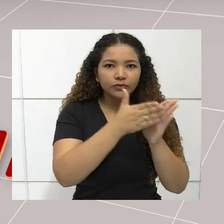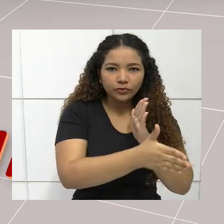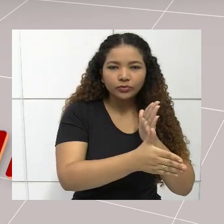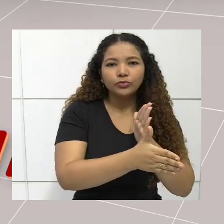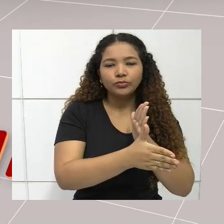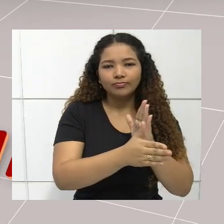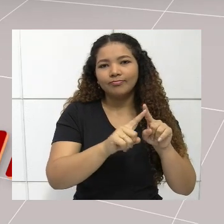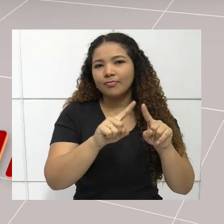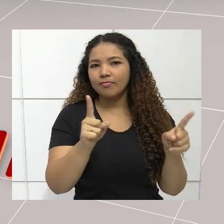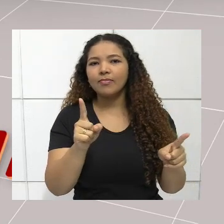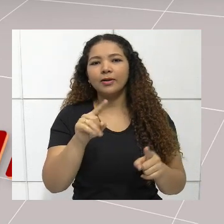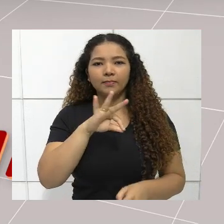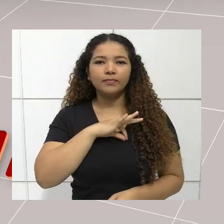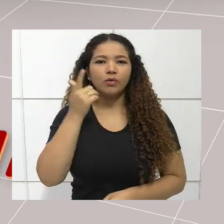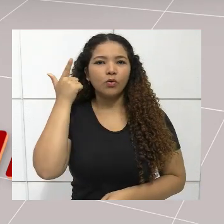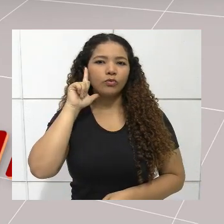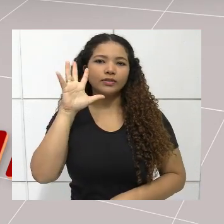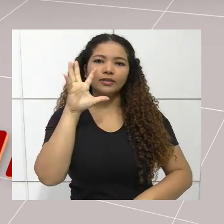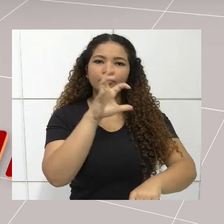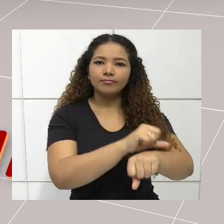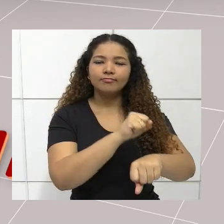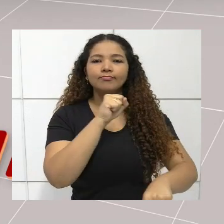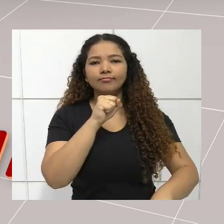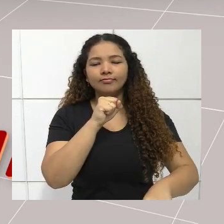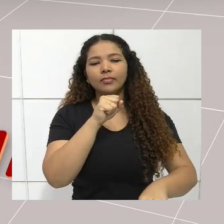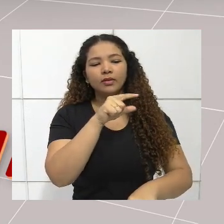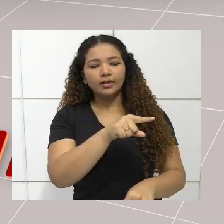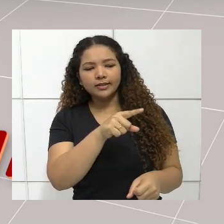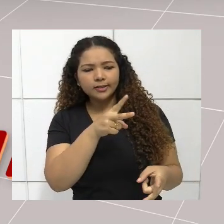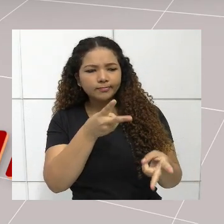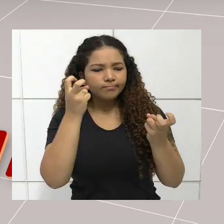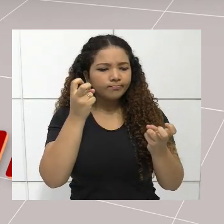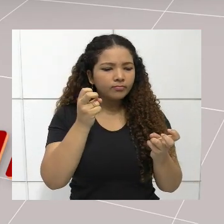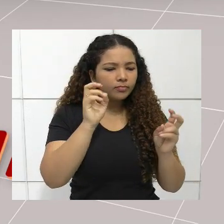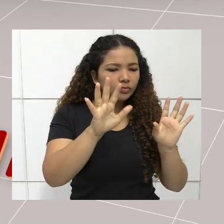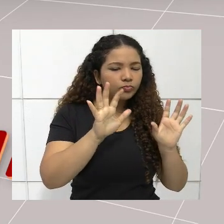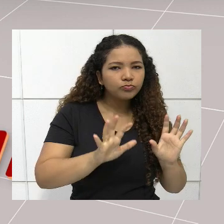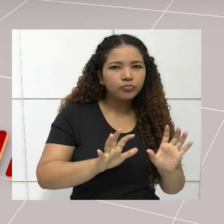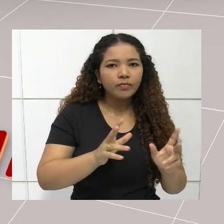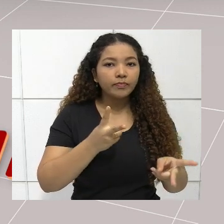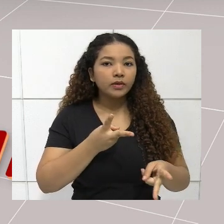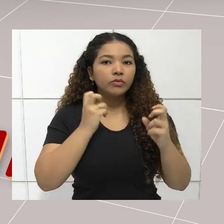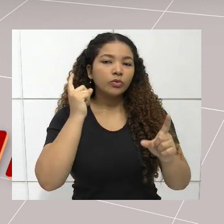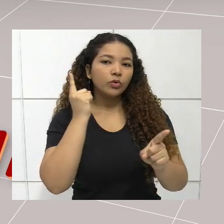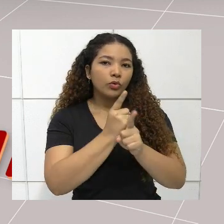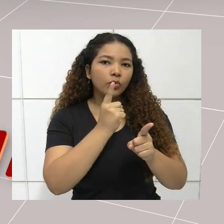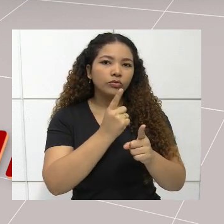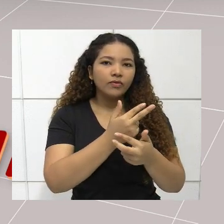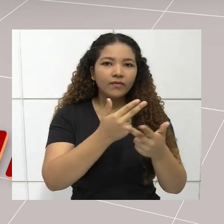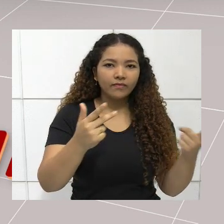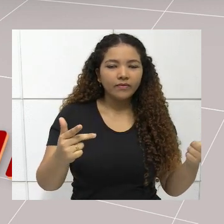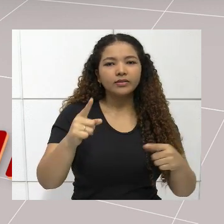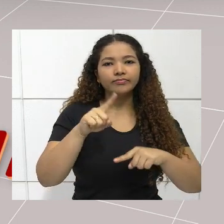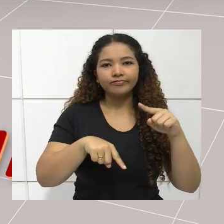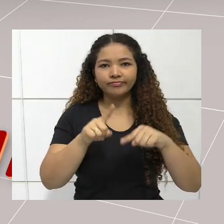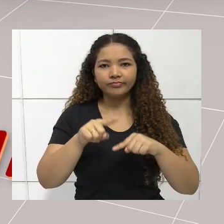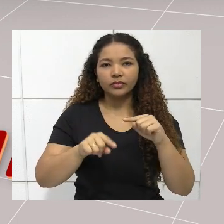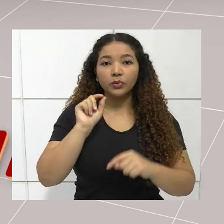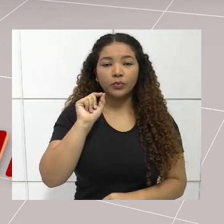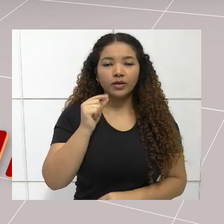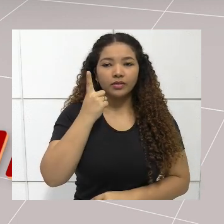porém sem êxito. Na abordagem foi encontrado com o suspeito os seguintes materiais: 20 vólucros de uma